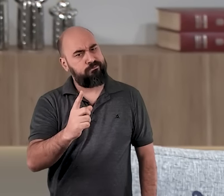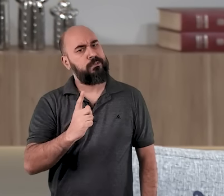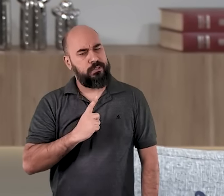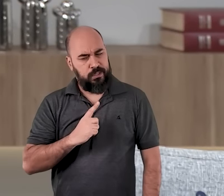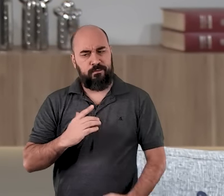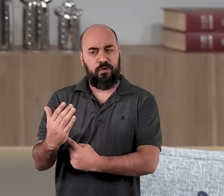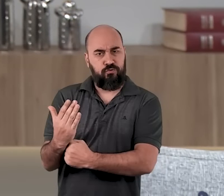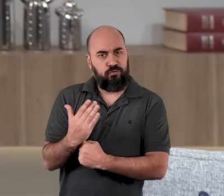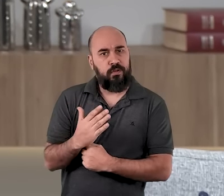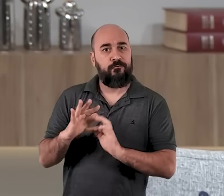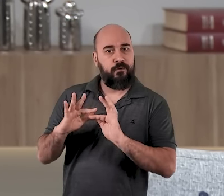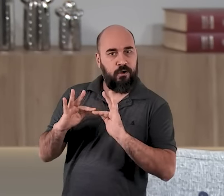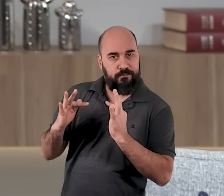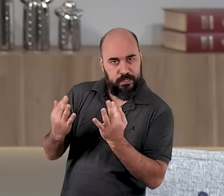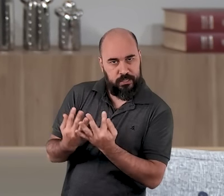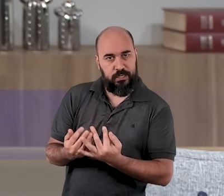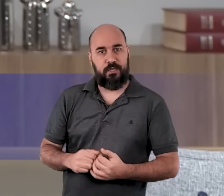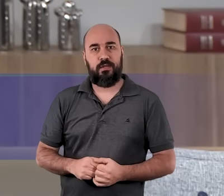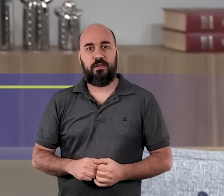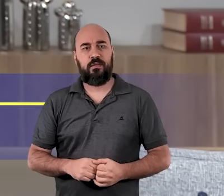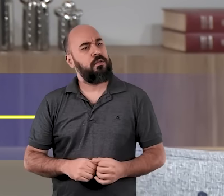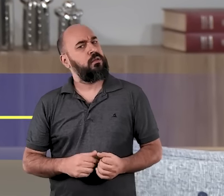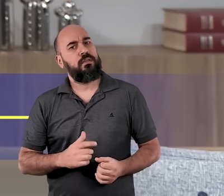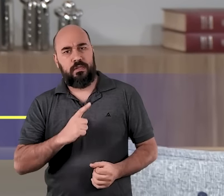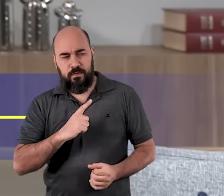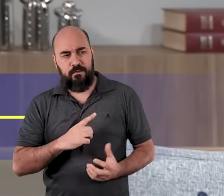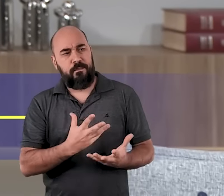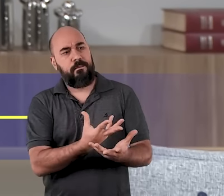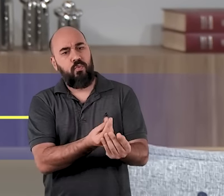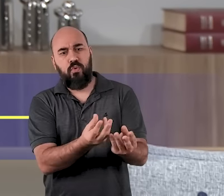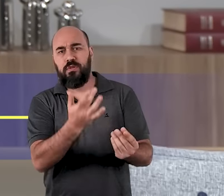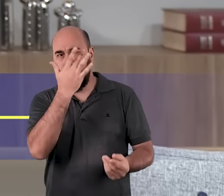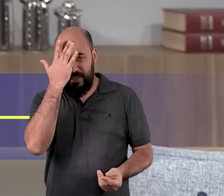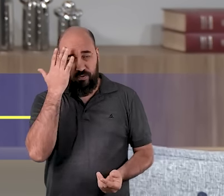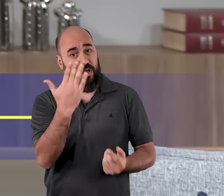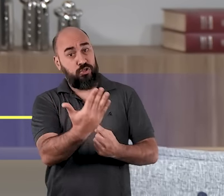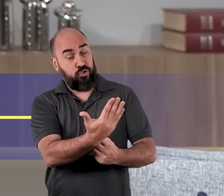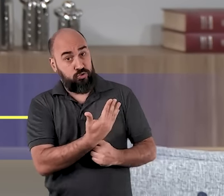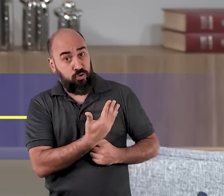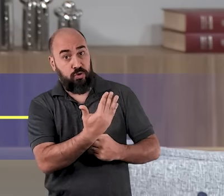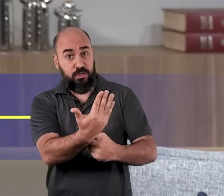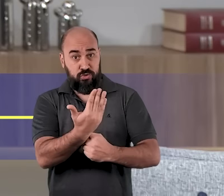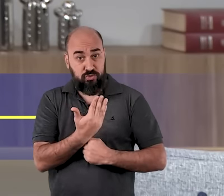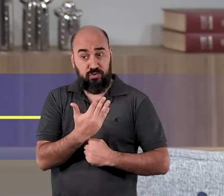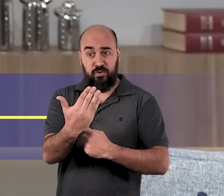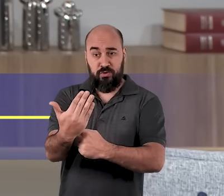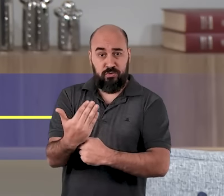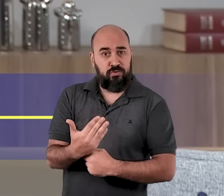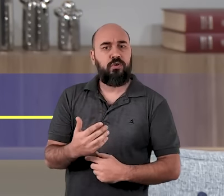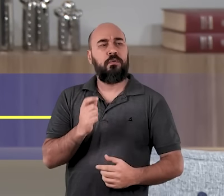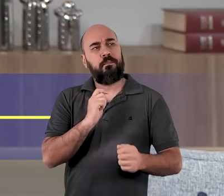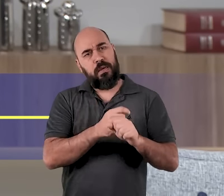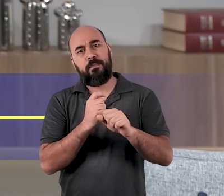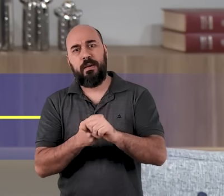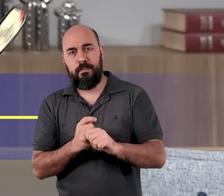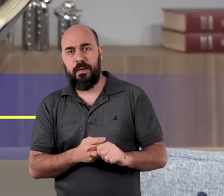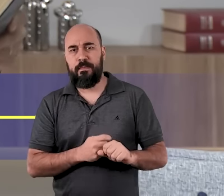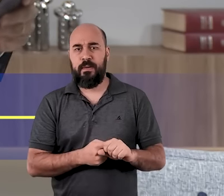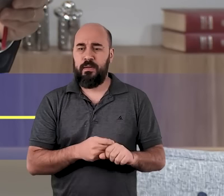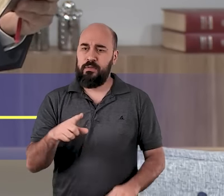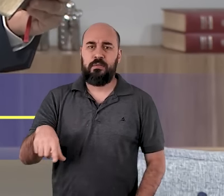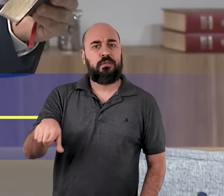sua família, certamente centenas de homens ajudaram Noé na construção da Arca. E eles